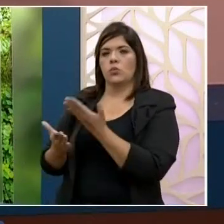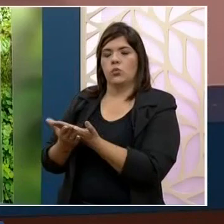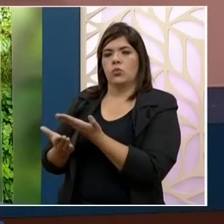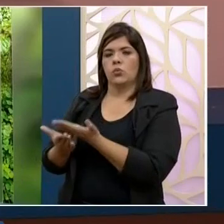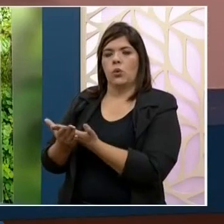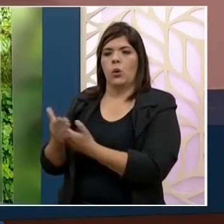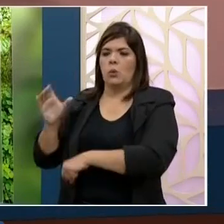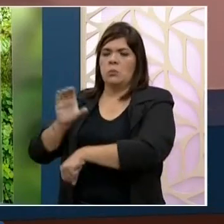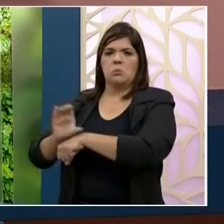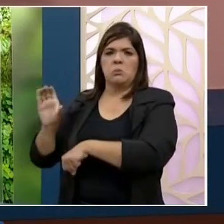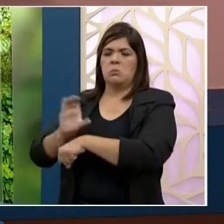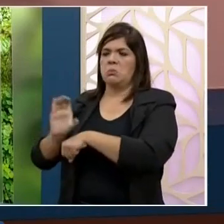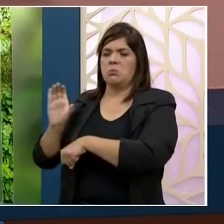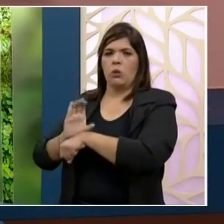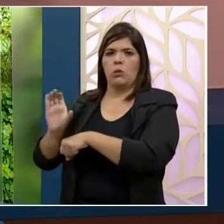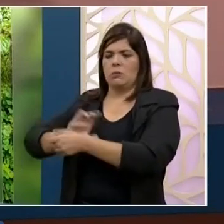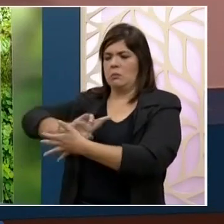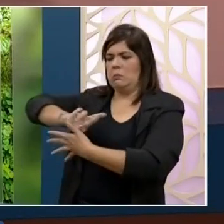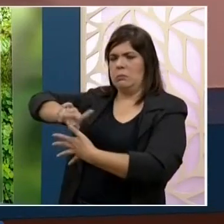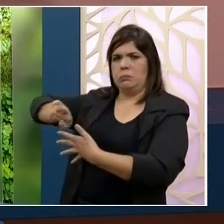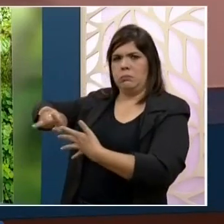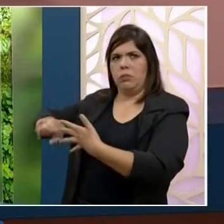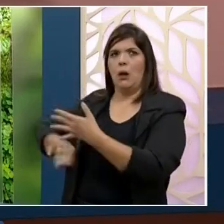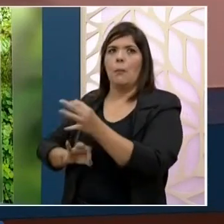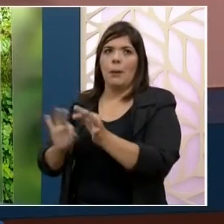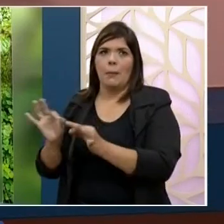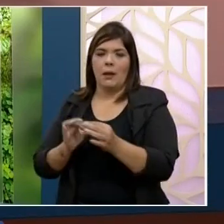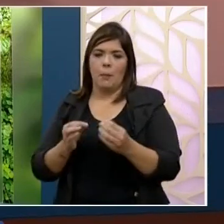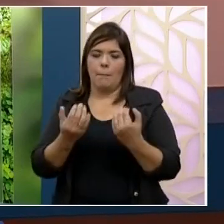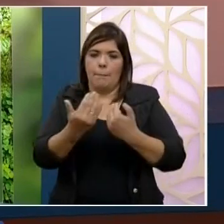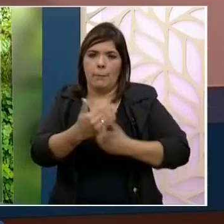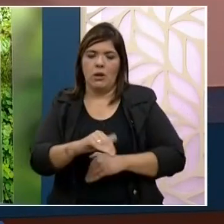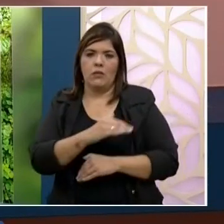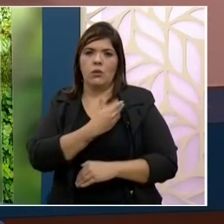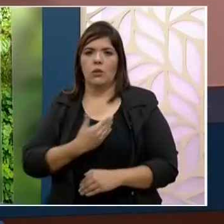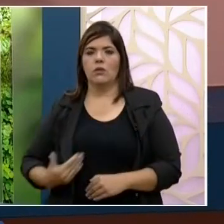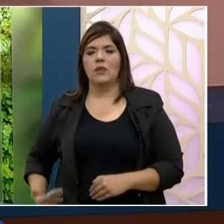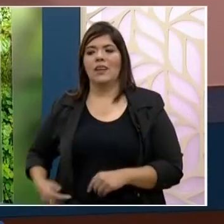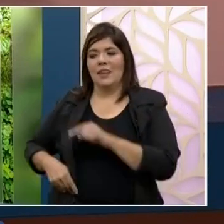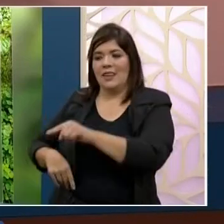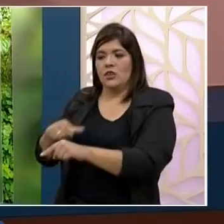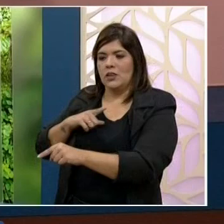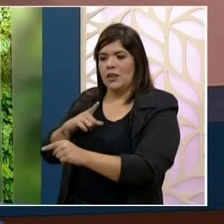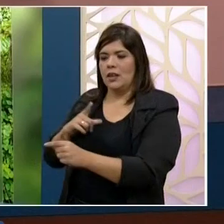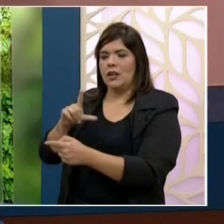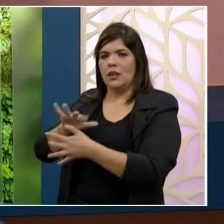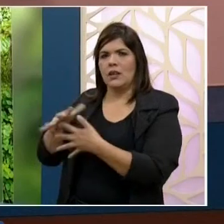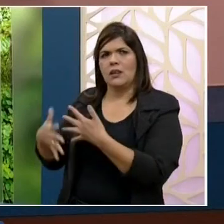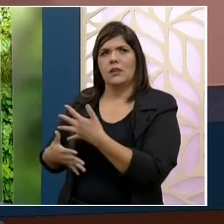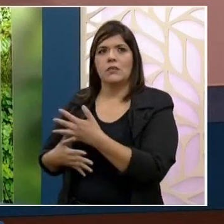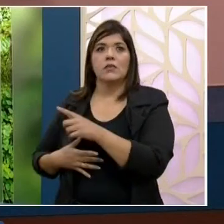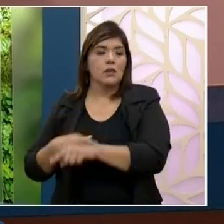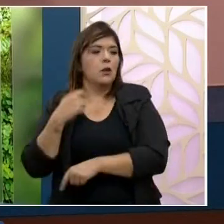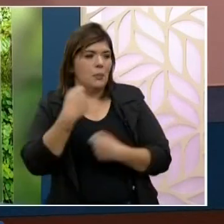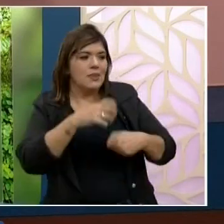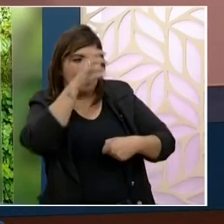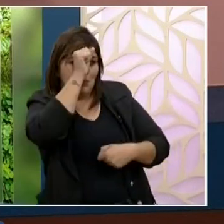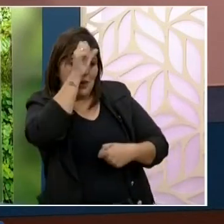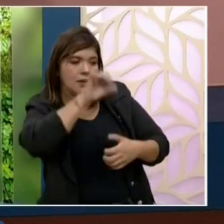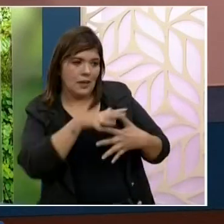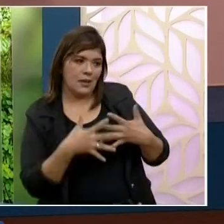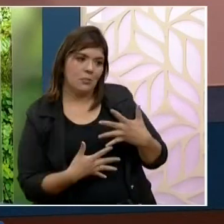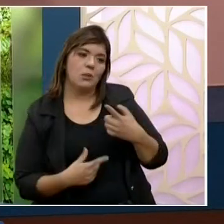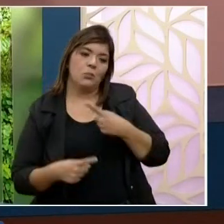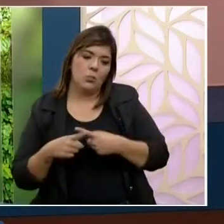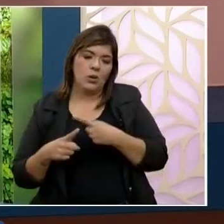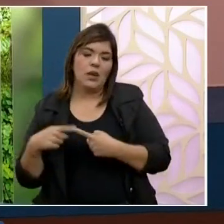de cursos livres preparatório para concurso público. E lá tinha um curso de Libras. E aí o proprietário da escola falou, olha, você precisa aprender Libras